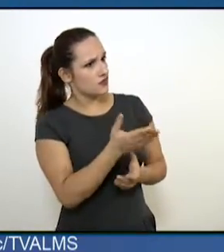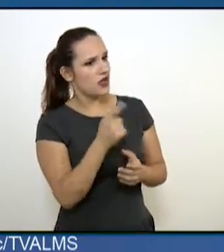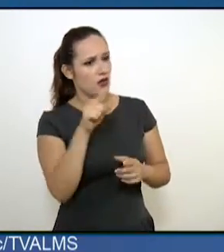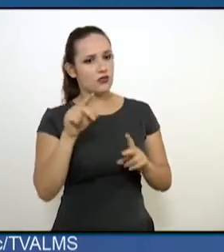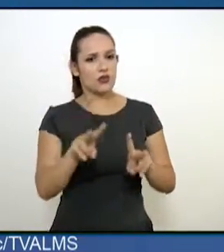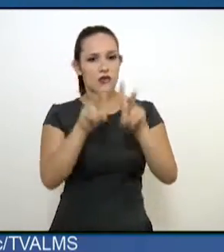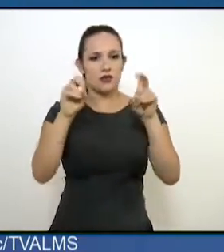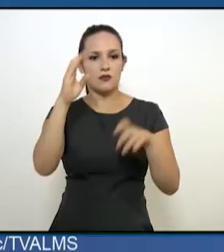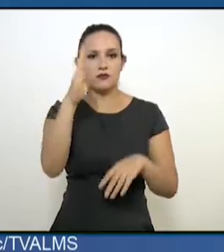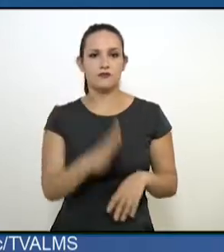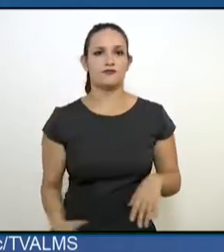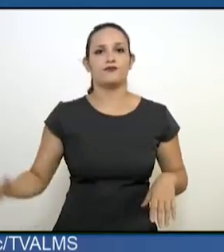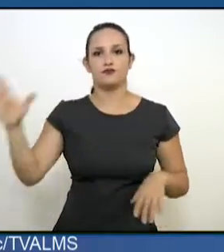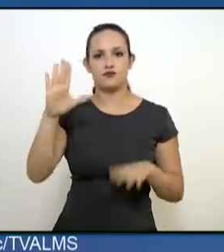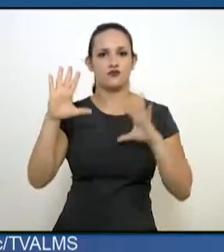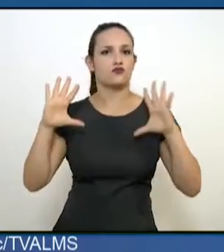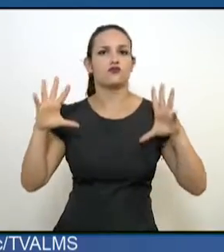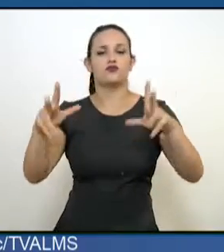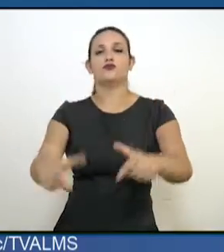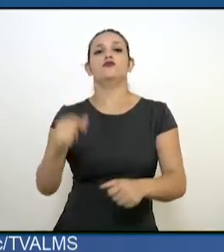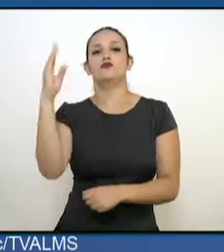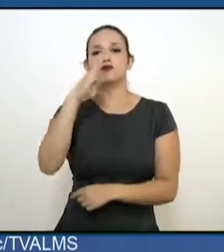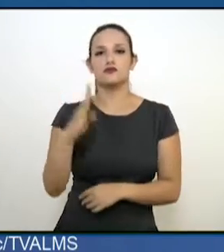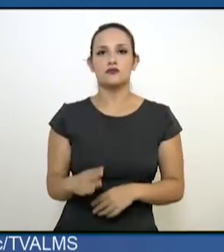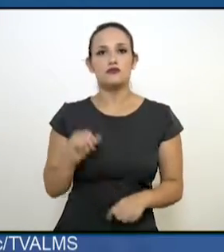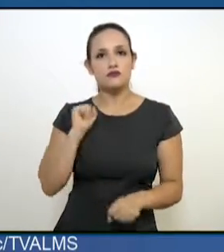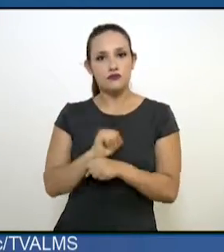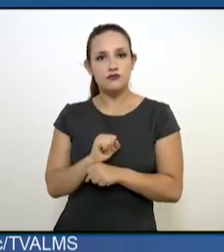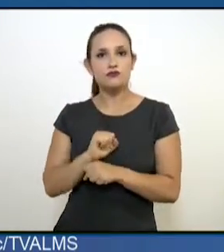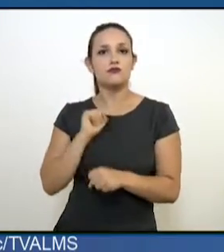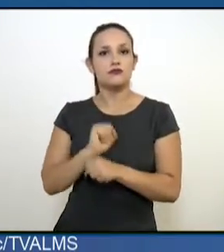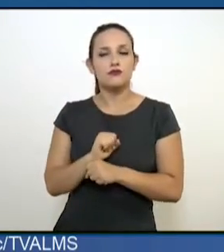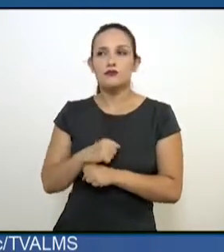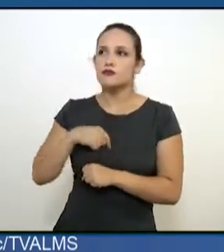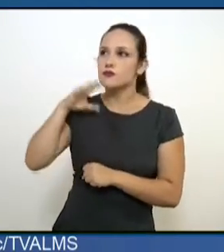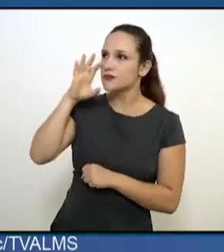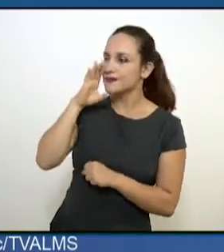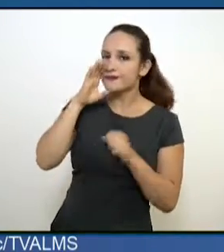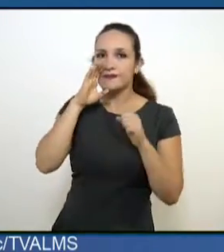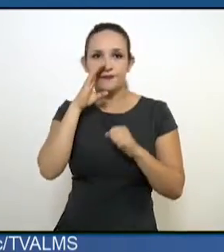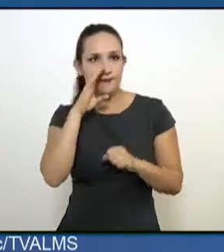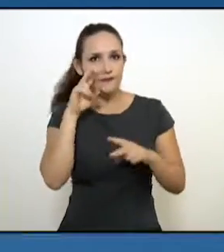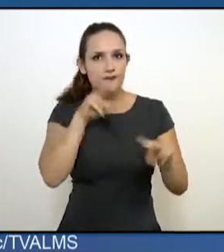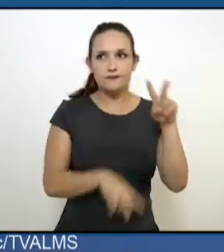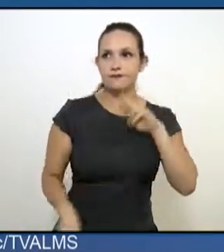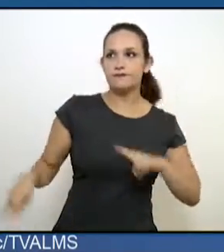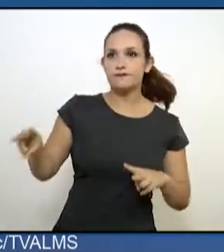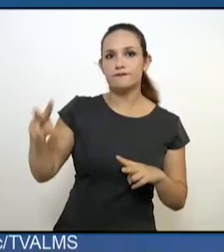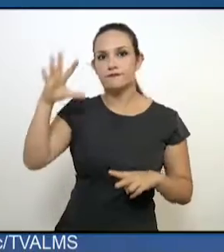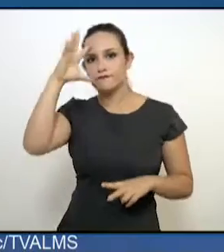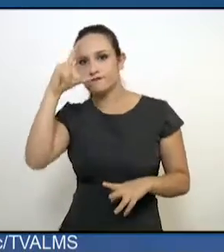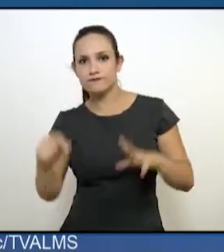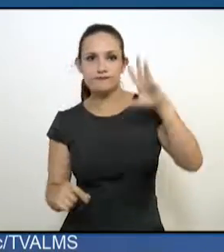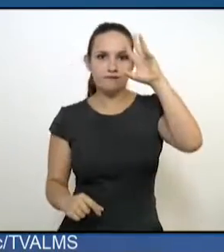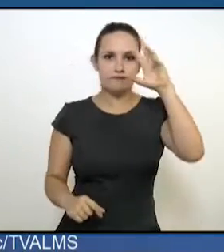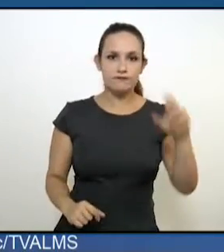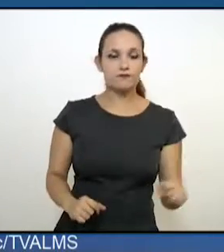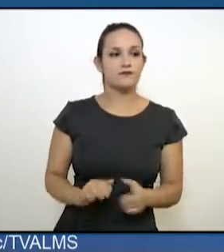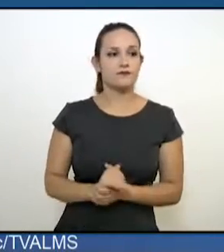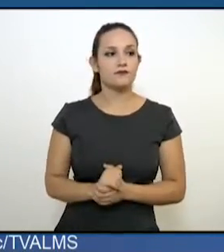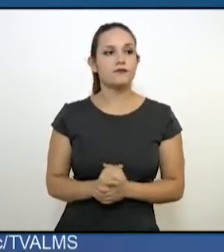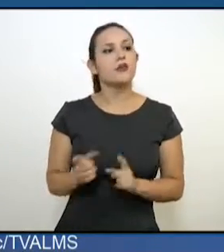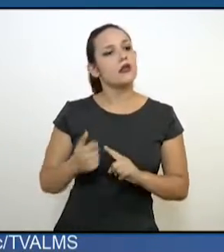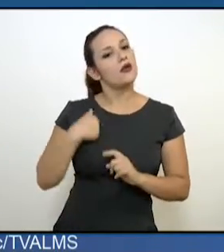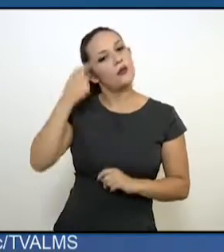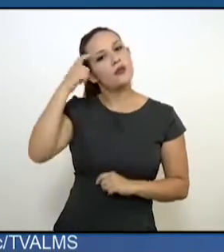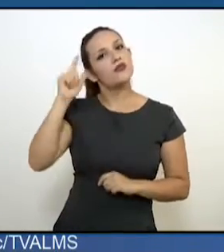nacional. Hoje o Brasil inteiro está parado, olhando, escutando, observando, fazendo as suas considerações, e acho que